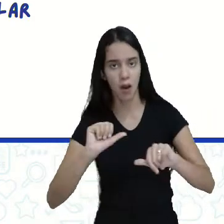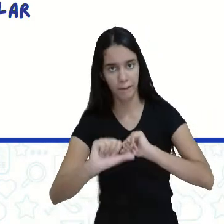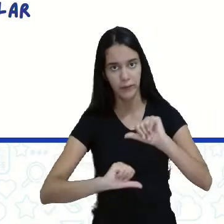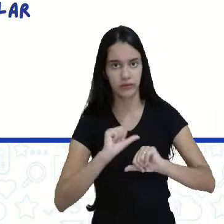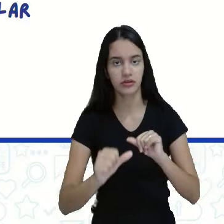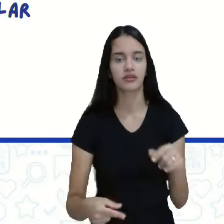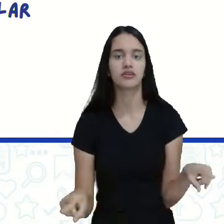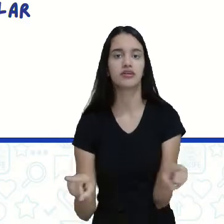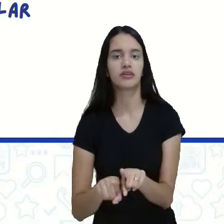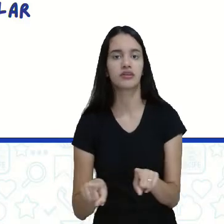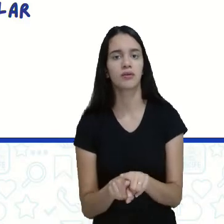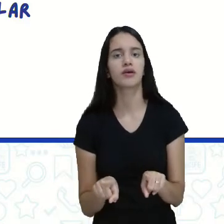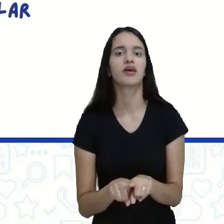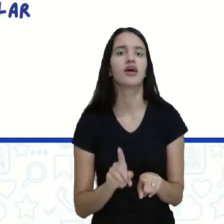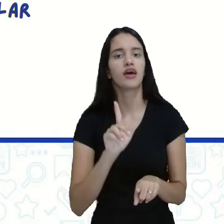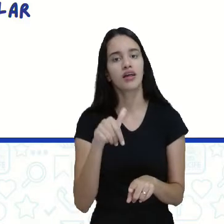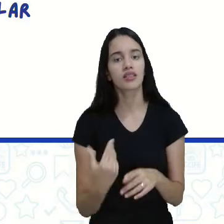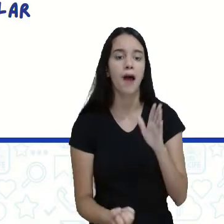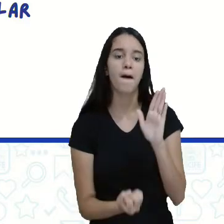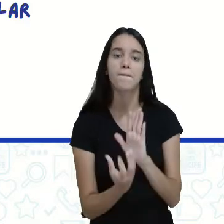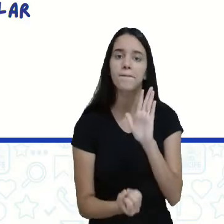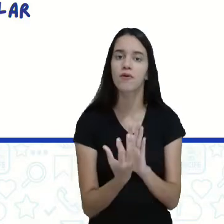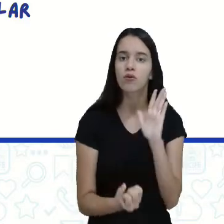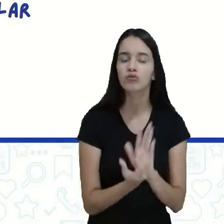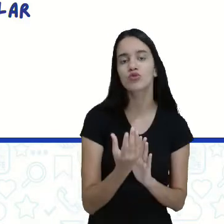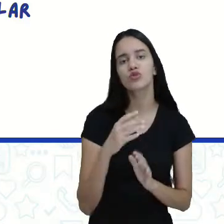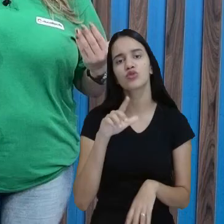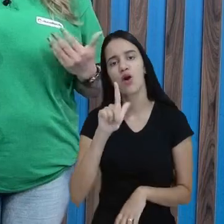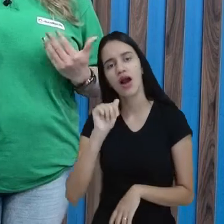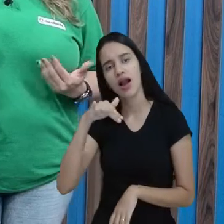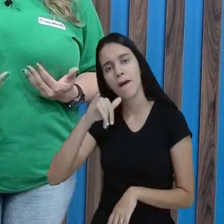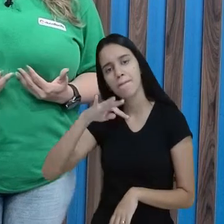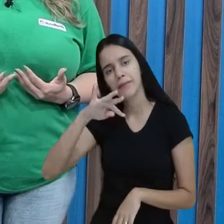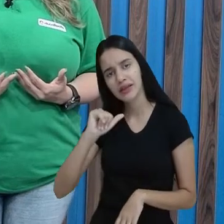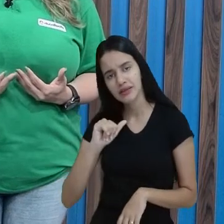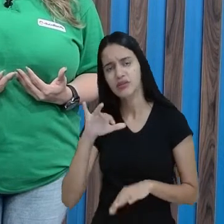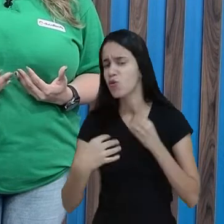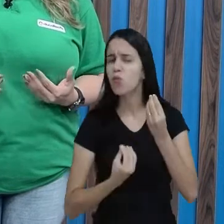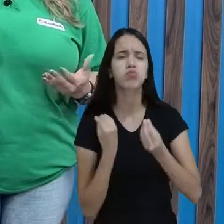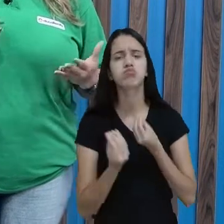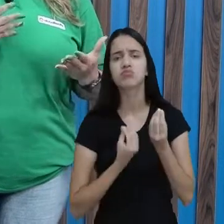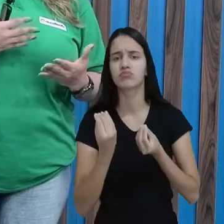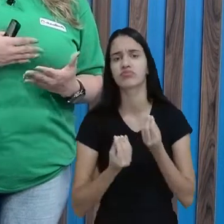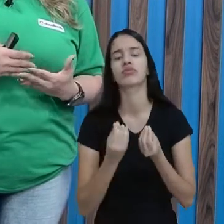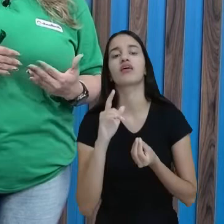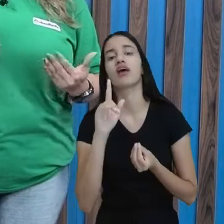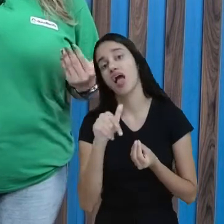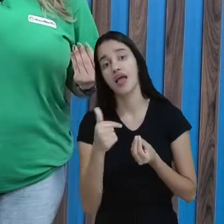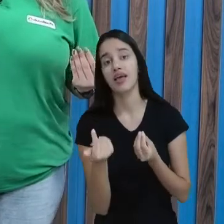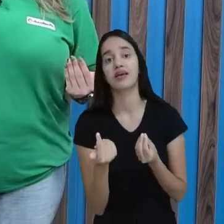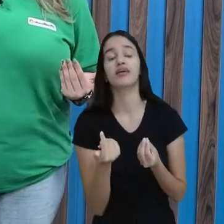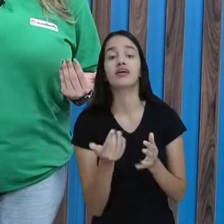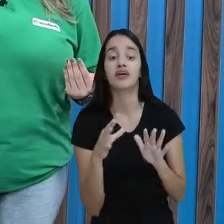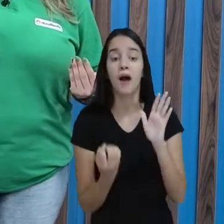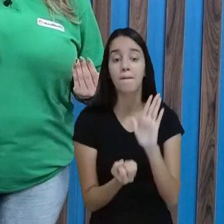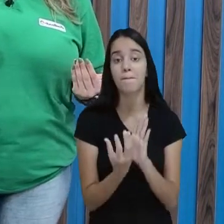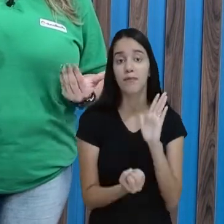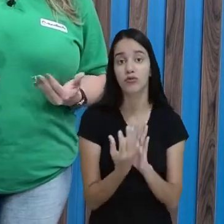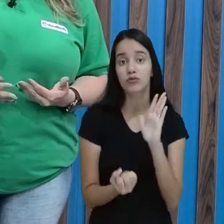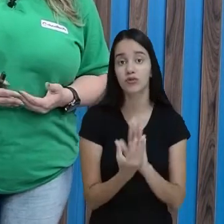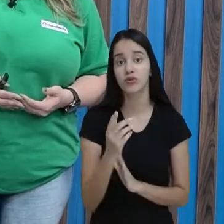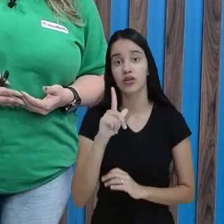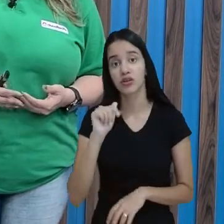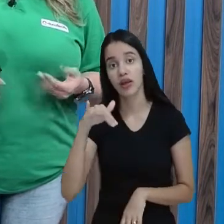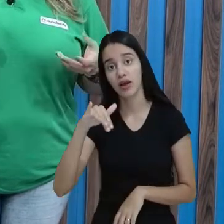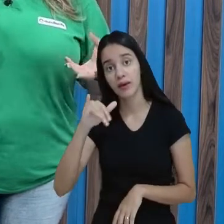e também eventos na produção dos gametas. Como assim eventos na produção dos gametas? Durante a produção dos gametas